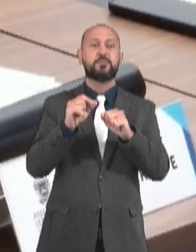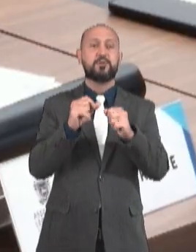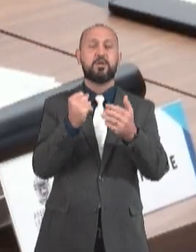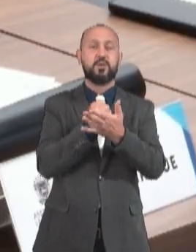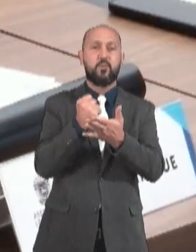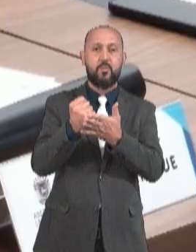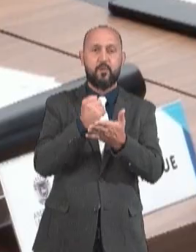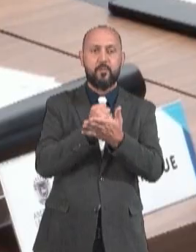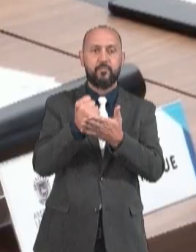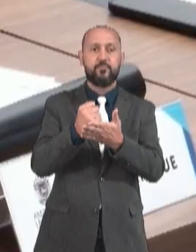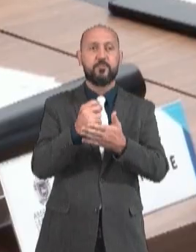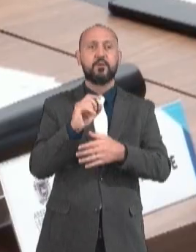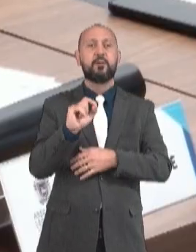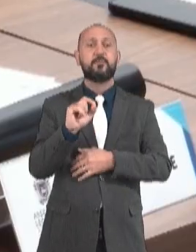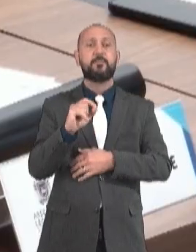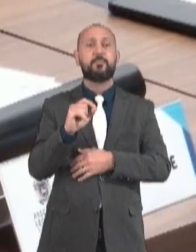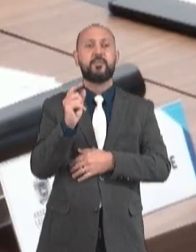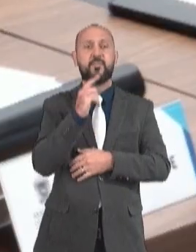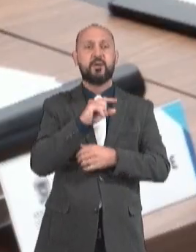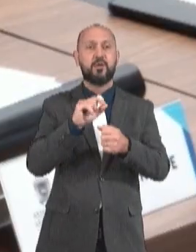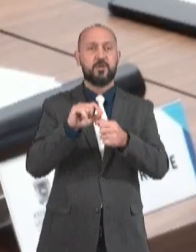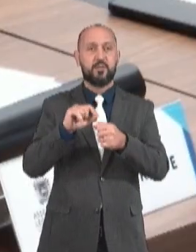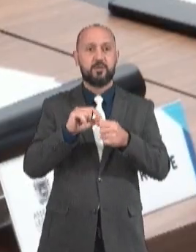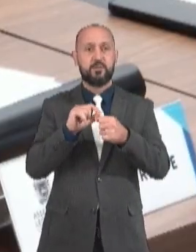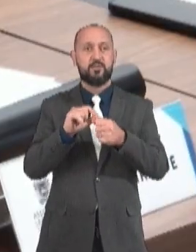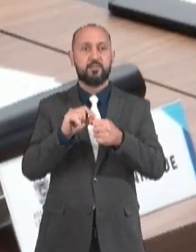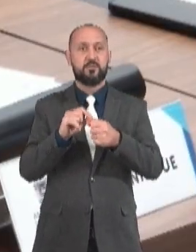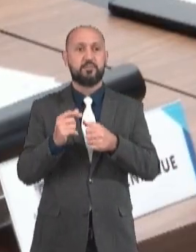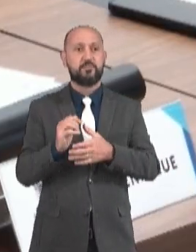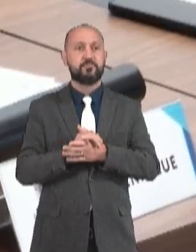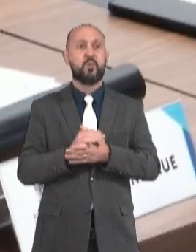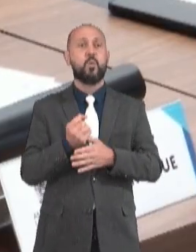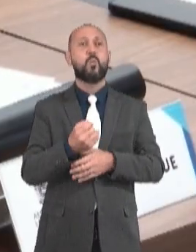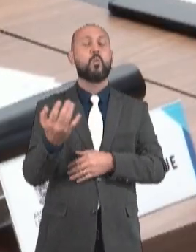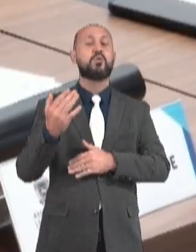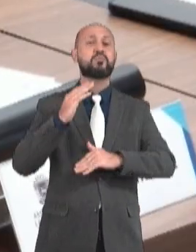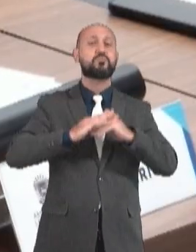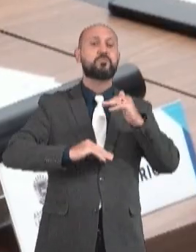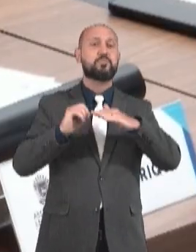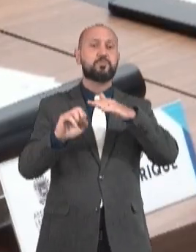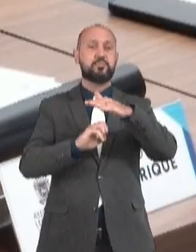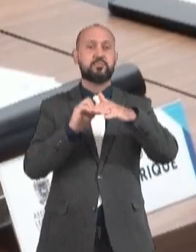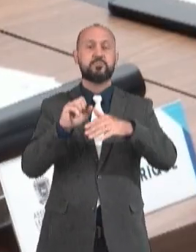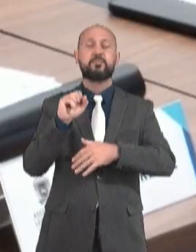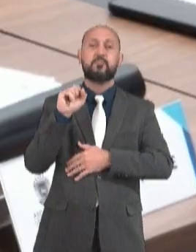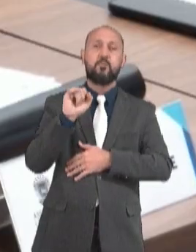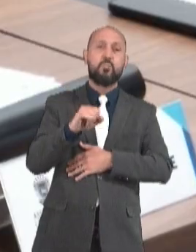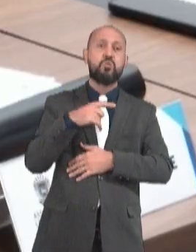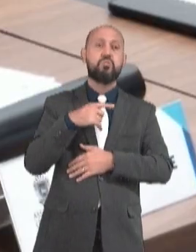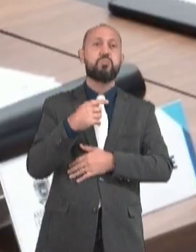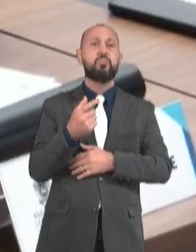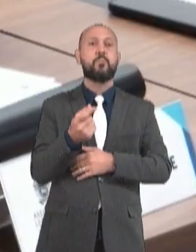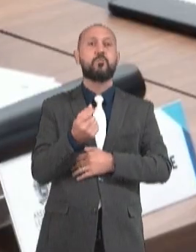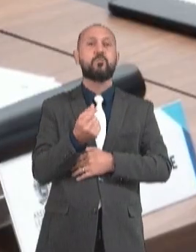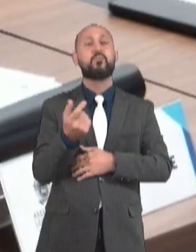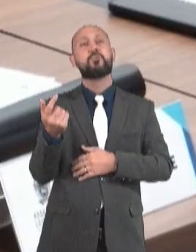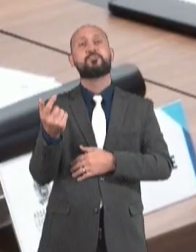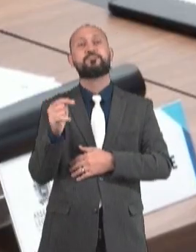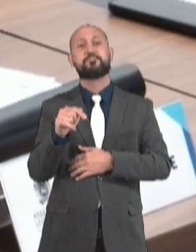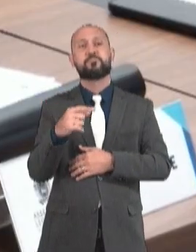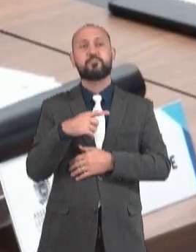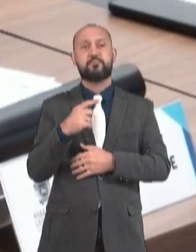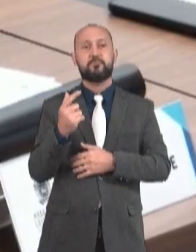ser contratados para efetivar as entregas dessa forma? Quantos empregados, quantos funcionários? Se isso aumentará o